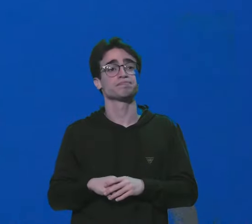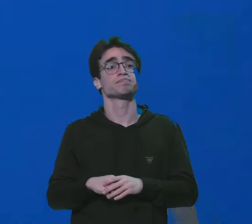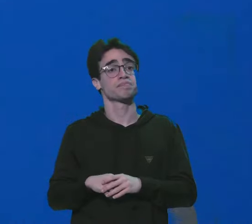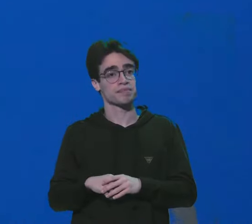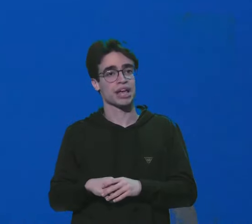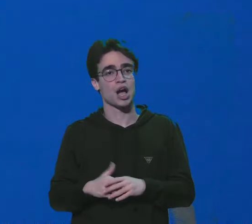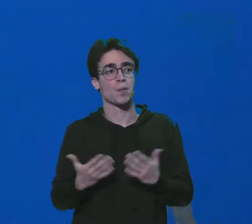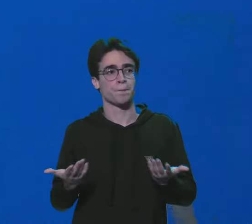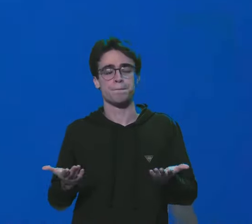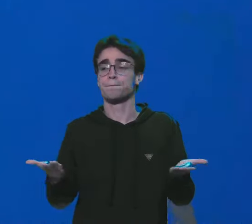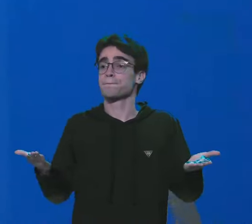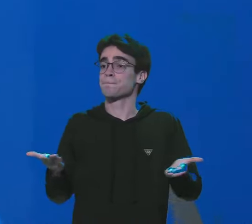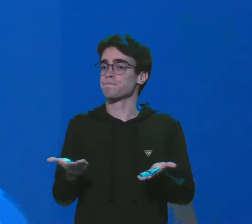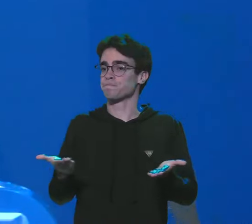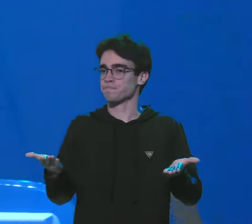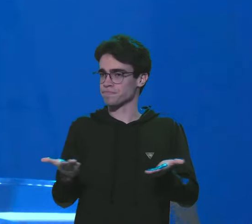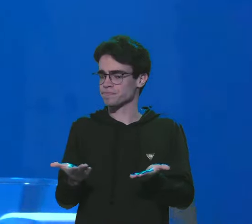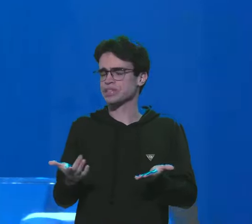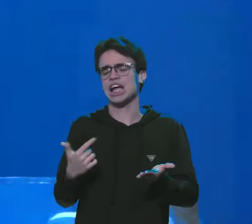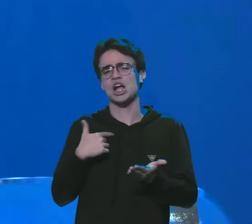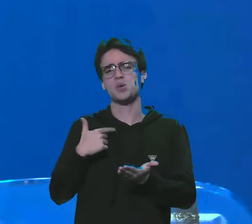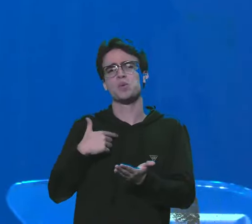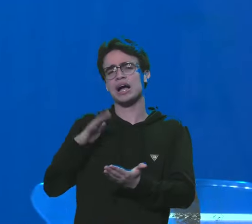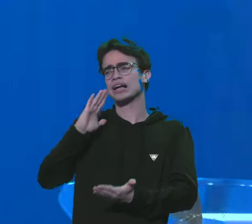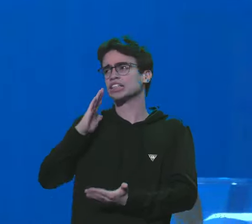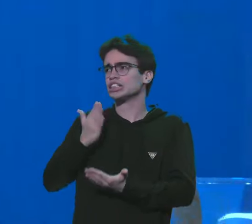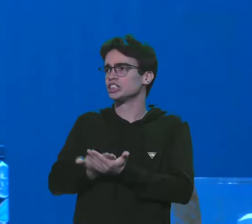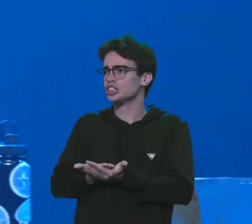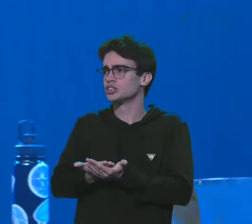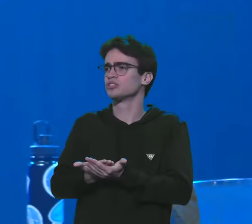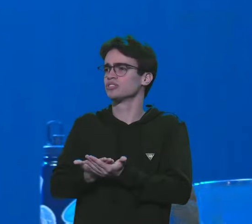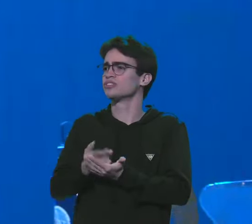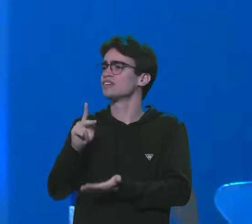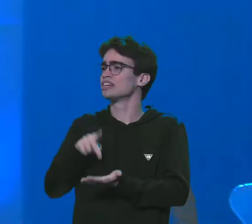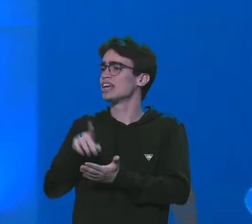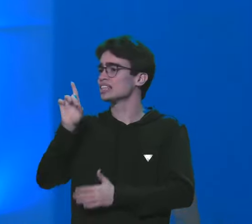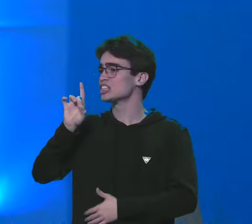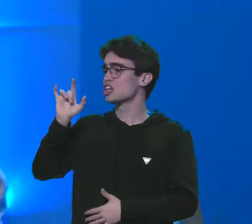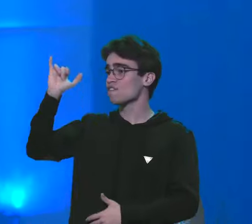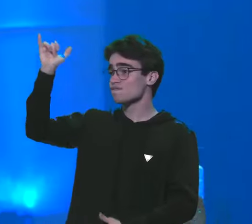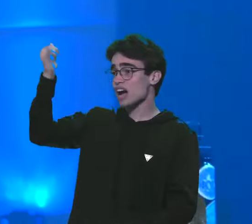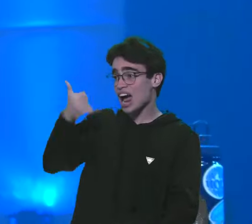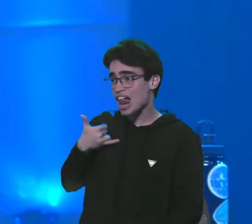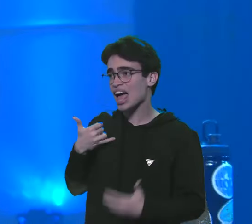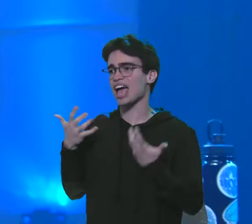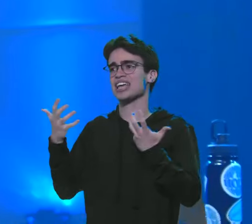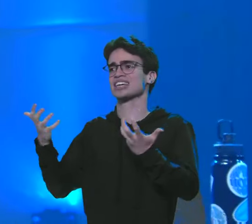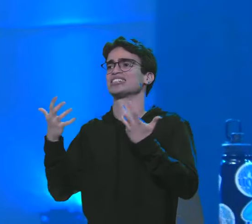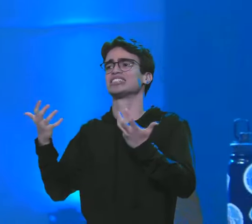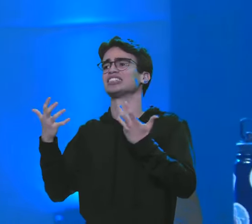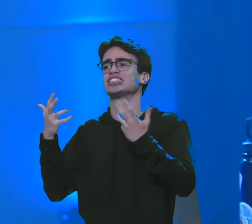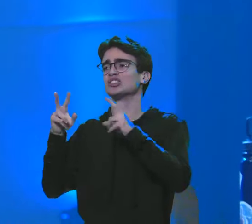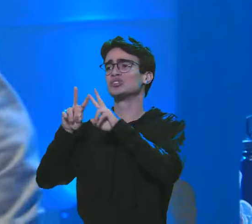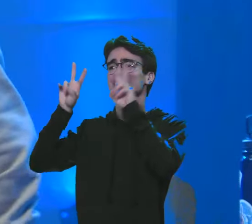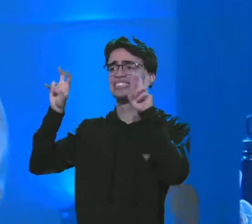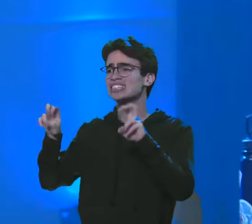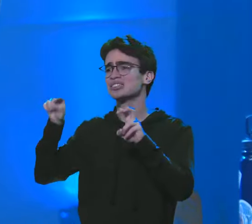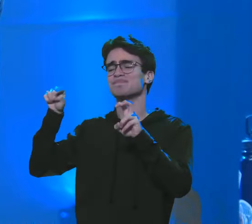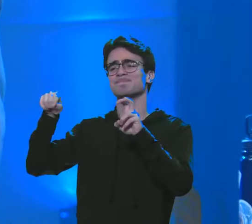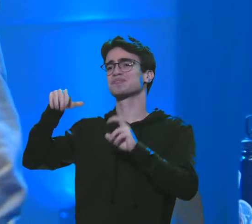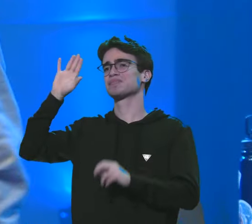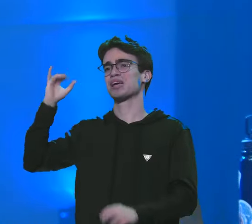Hoje Deus, eu creio que Ele quer falar com a gente daquilo que é mais